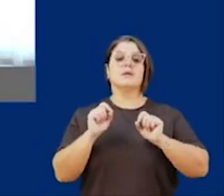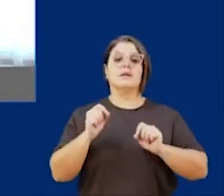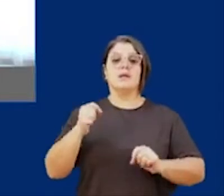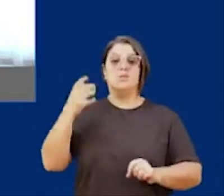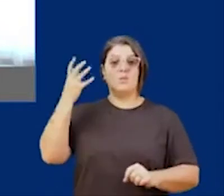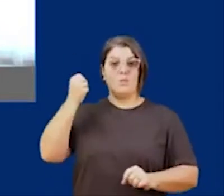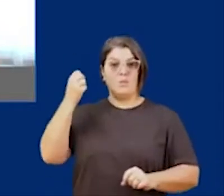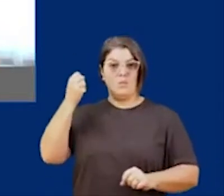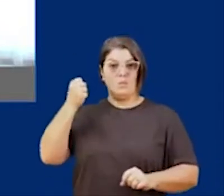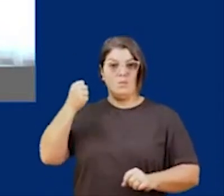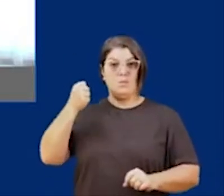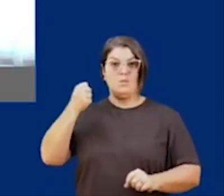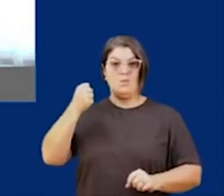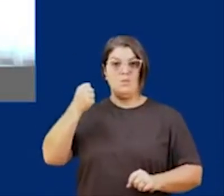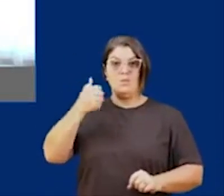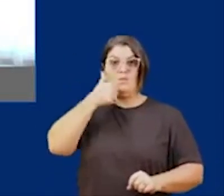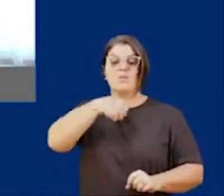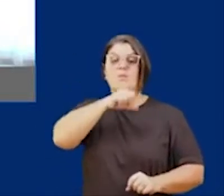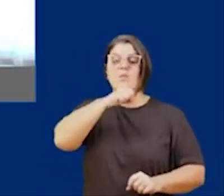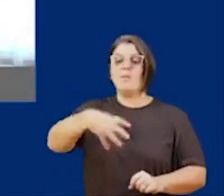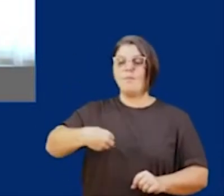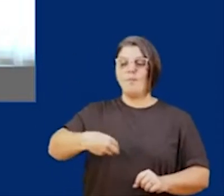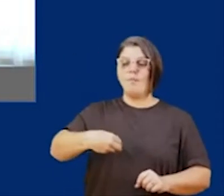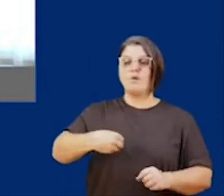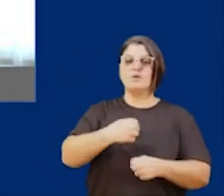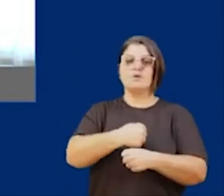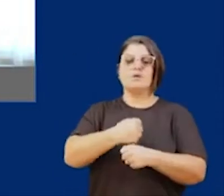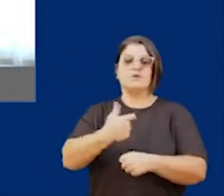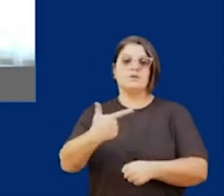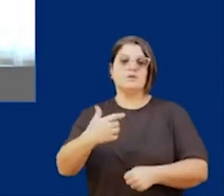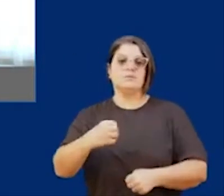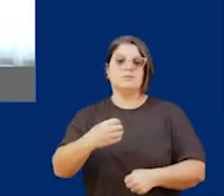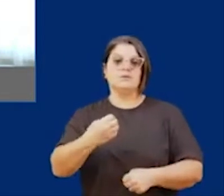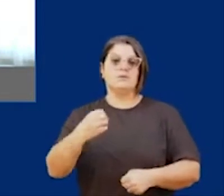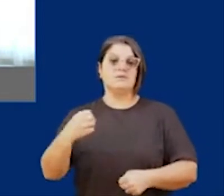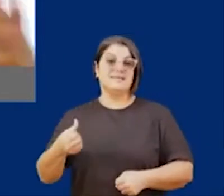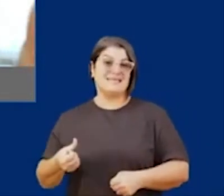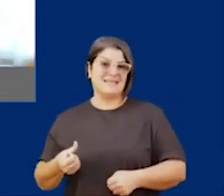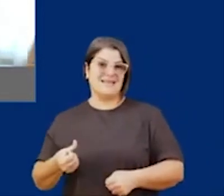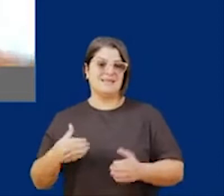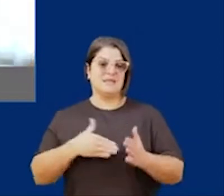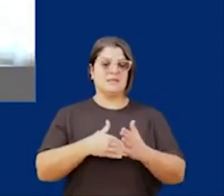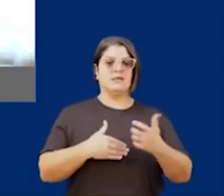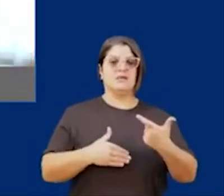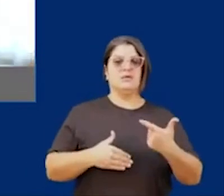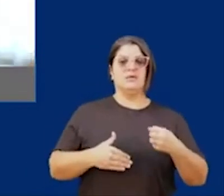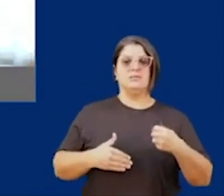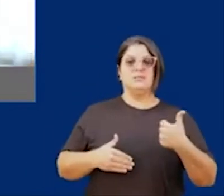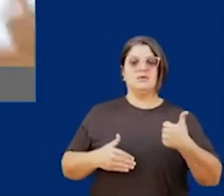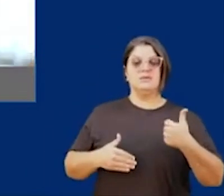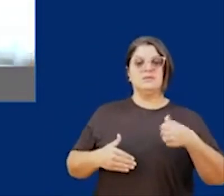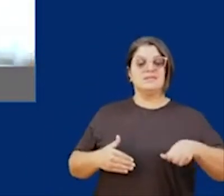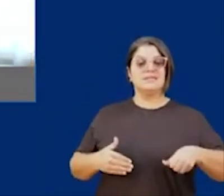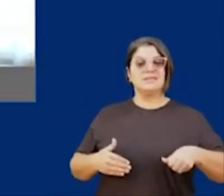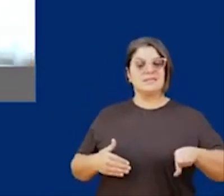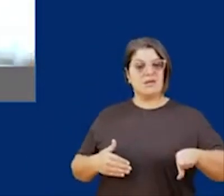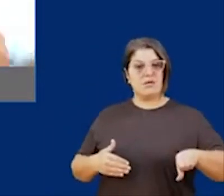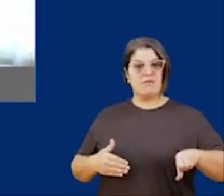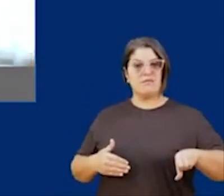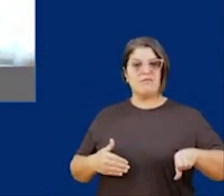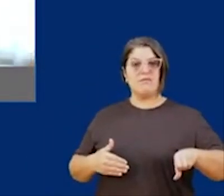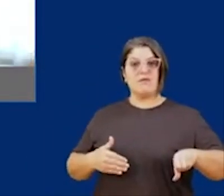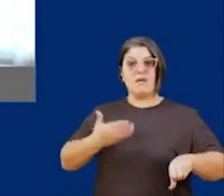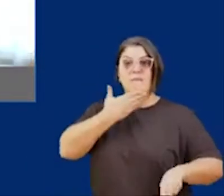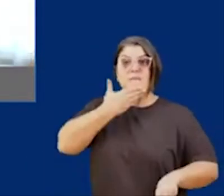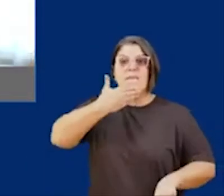aumentou no Brasil, né, de 2006, que era o último estudo nacional, para 2019, esse período grande aí de 16 anos, a gente teve melhoras em